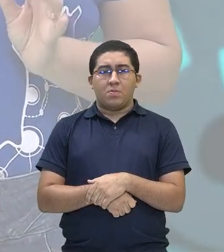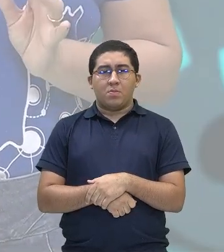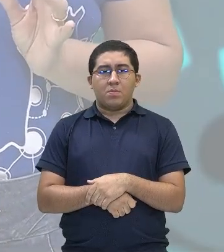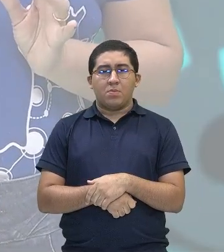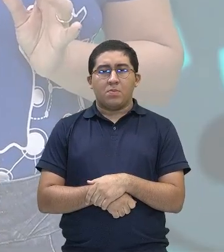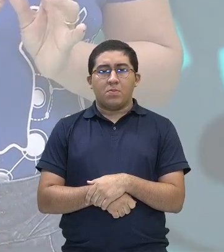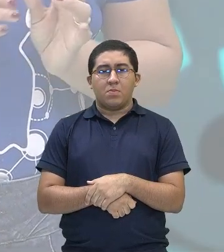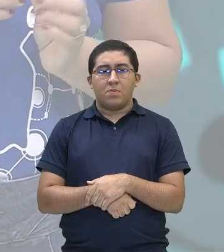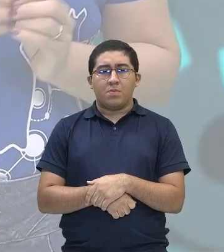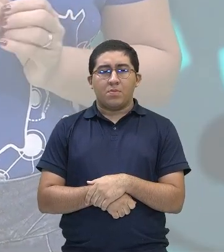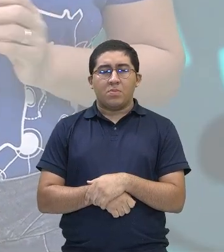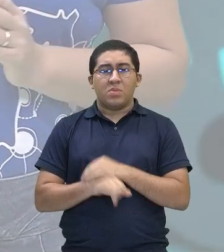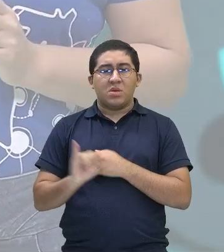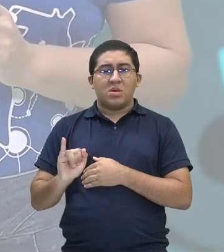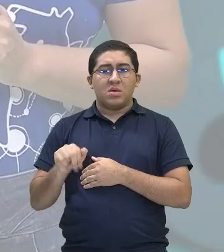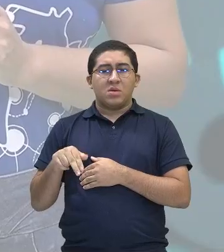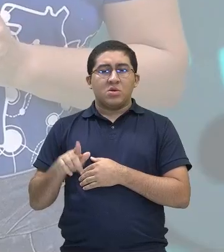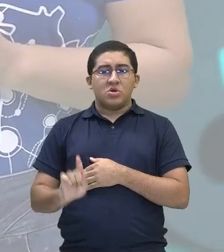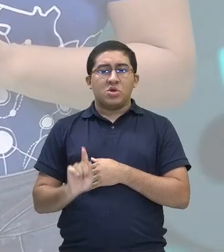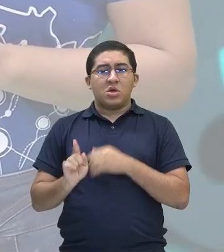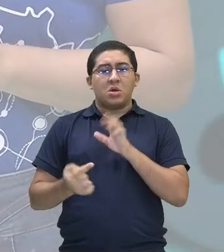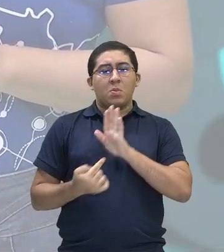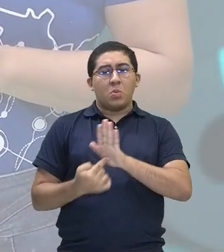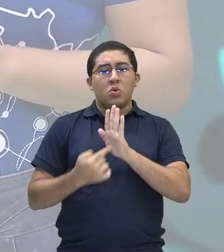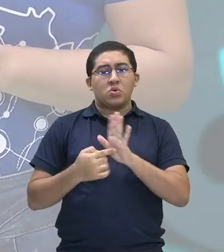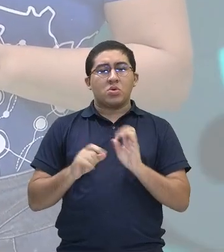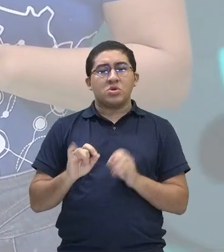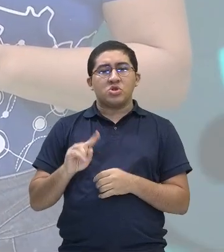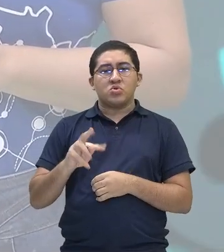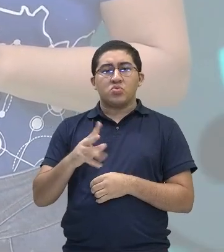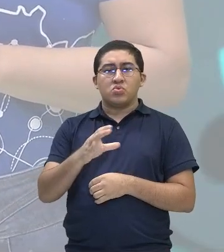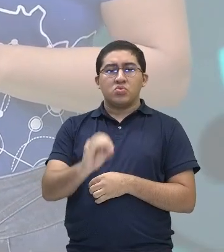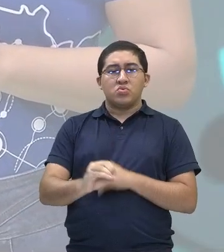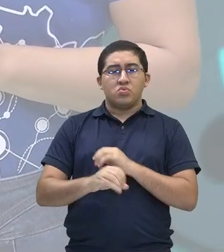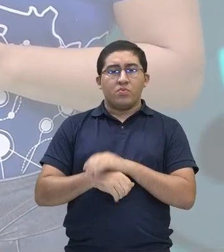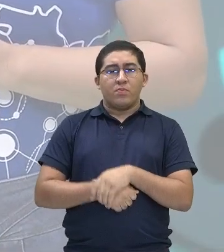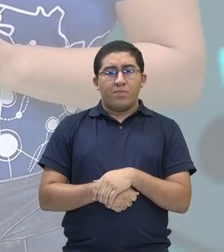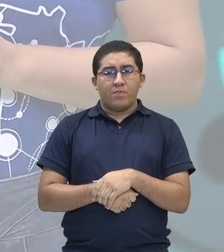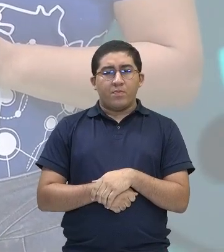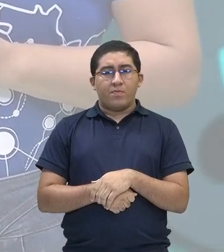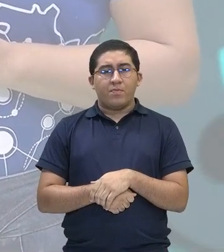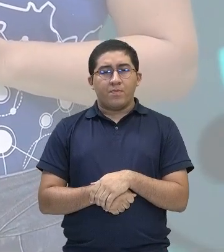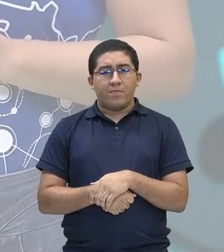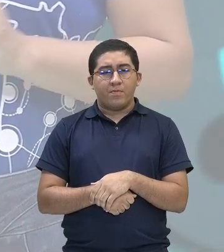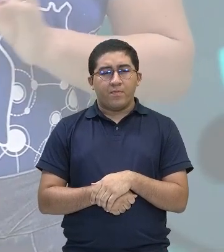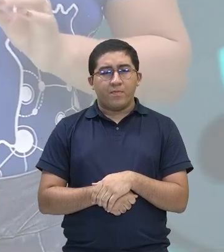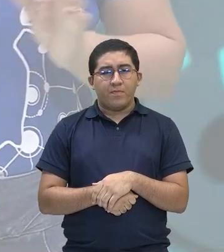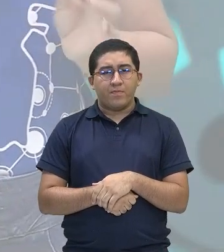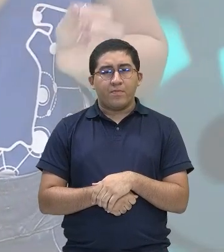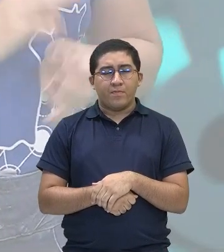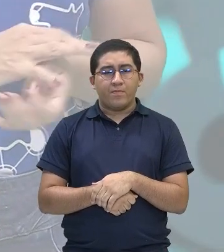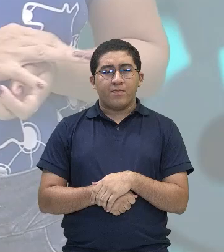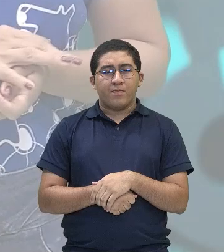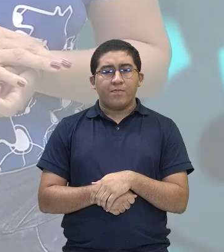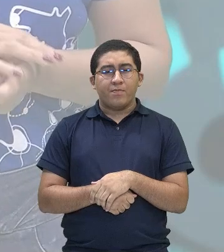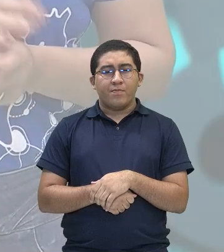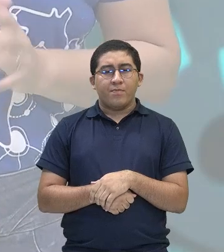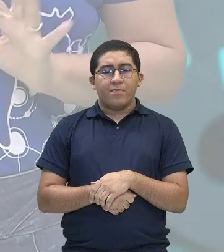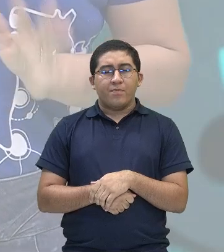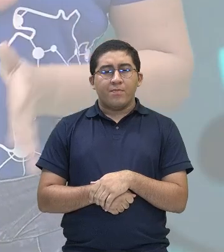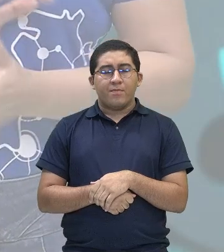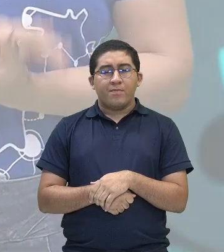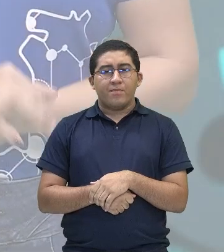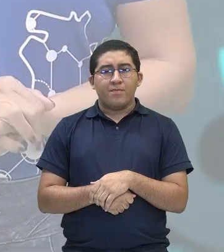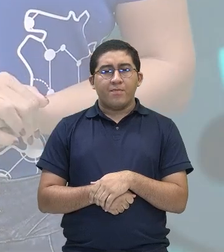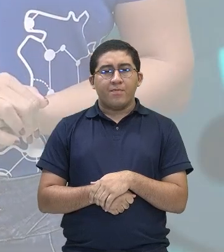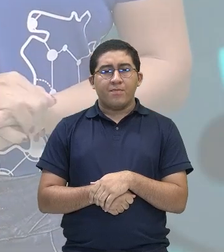esse ing aí indica gerúndio. To, infinitivo, ing indica gerúndio.